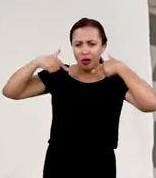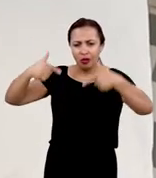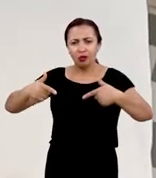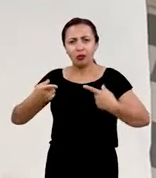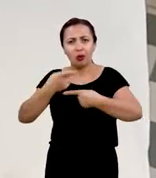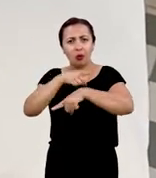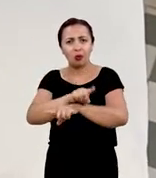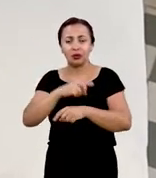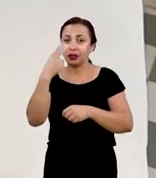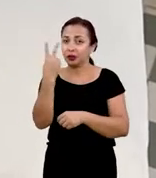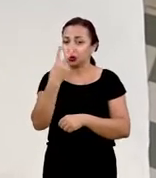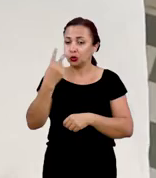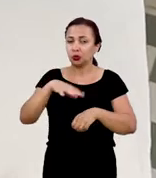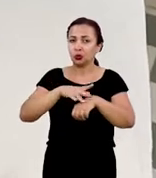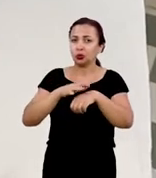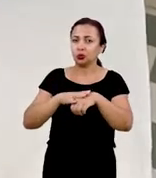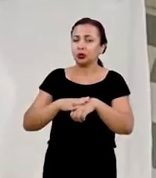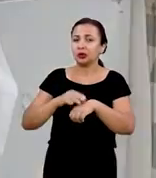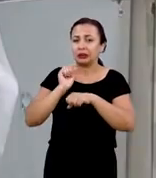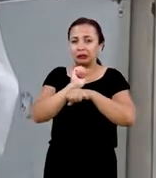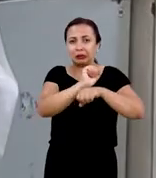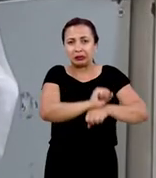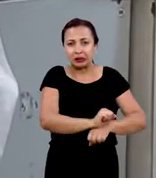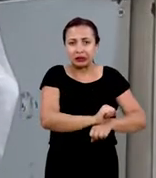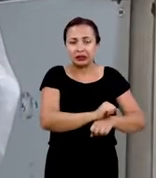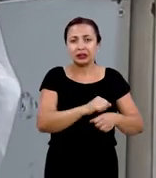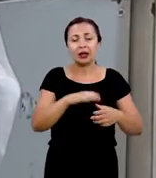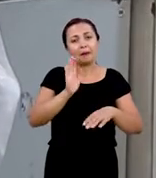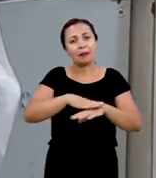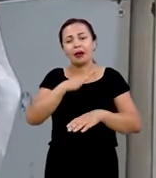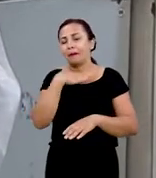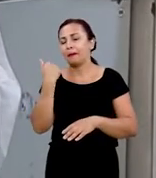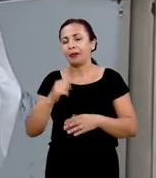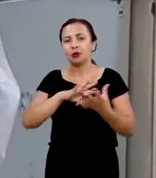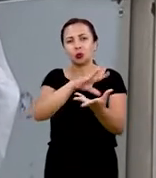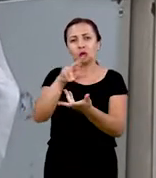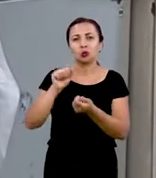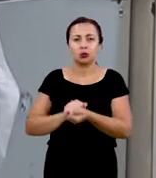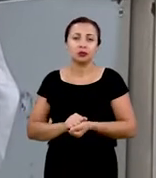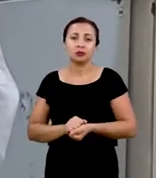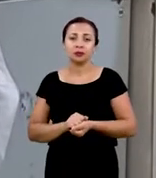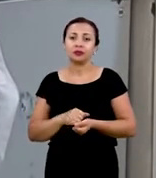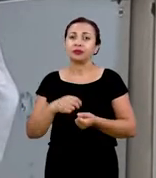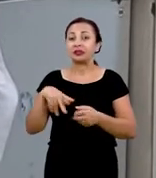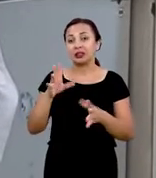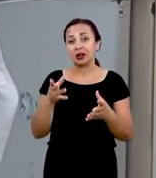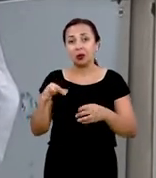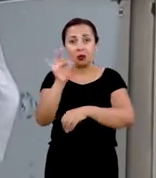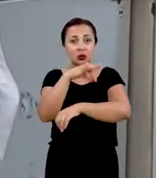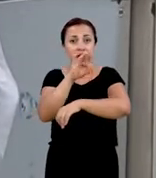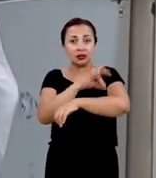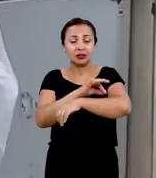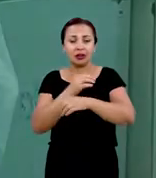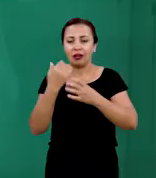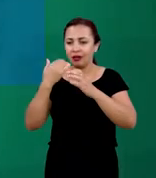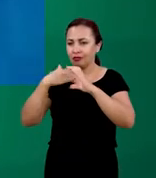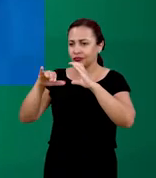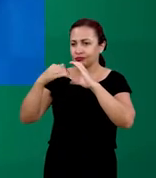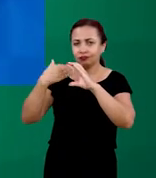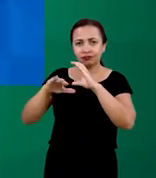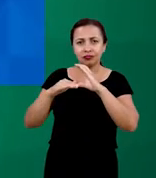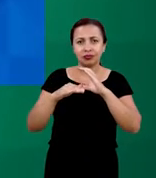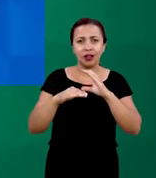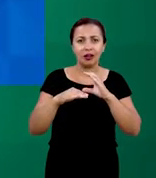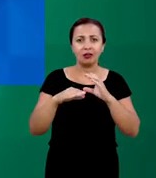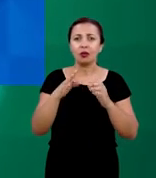doença parasitária que mais mata no mundo. Então, o inseto que transmite esse parasita é o que as